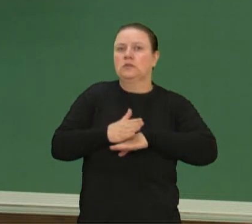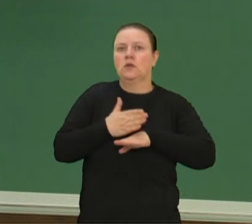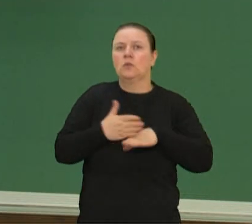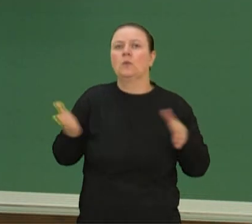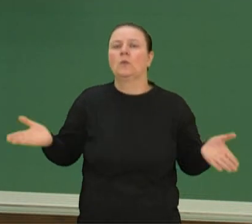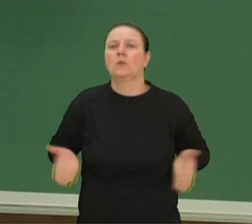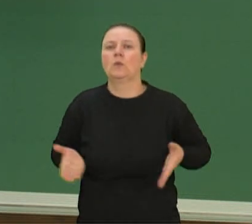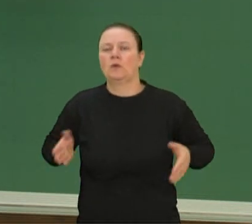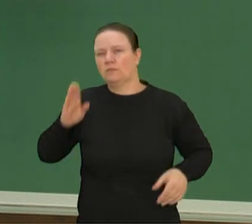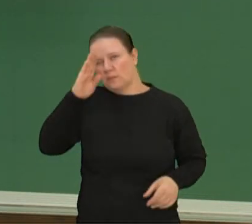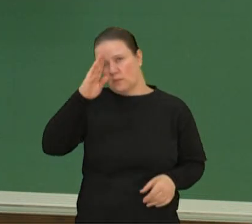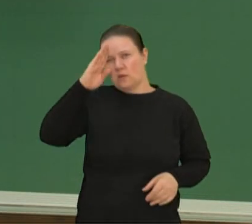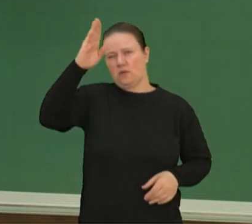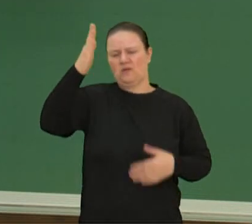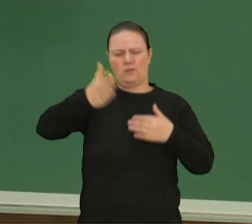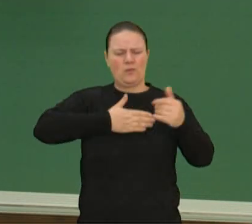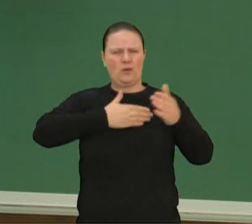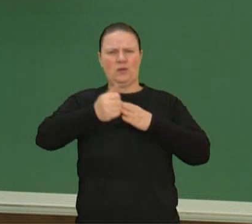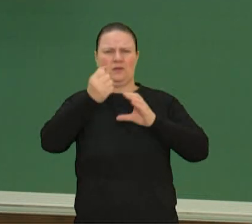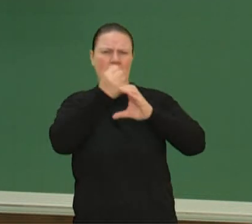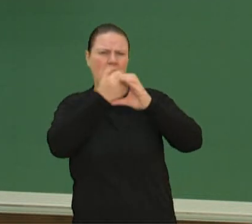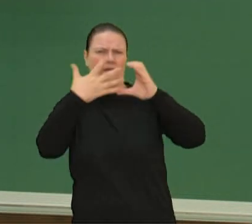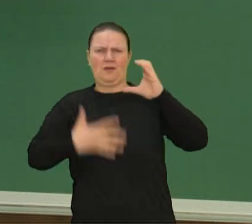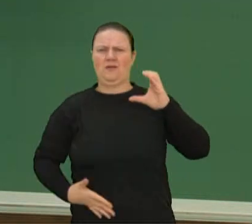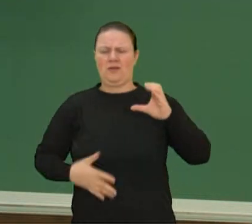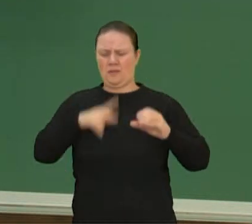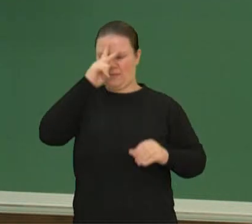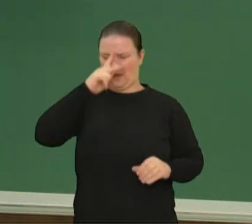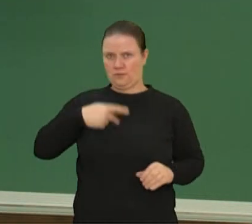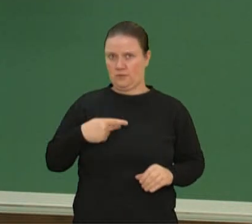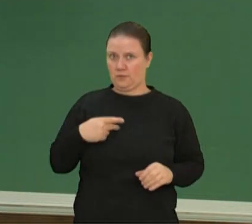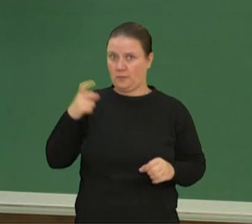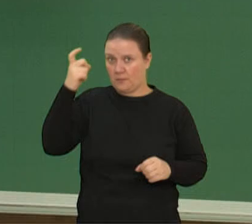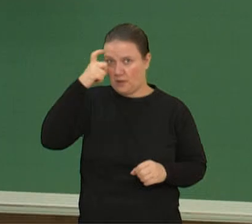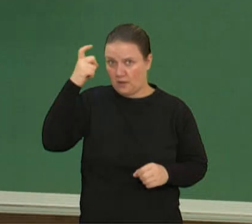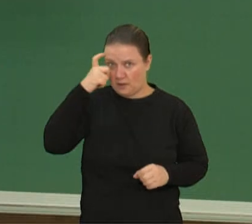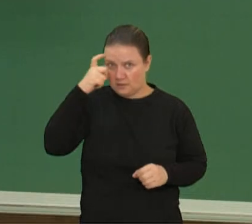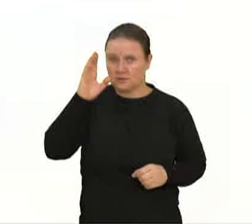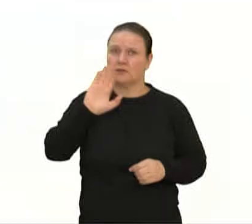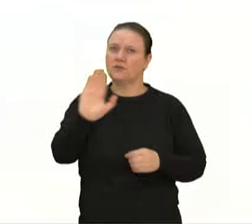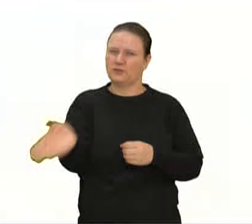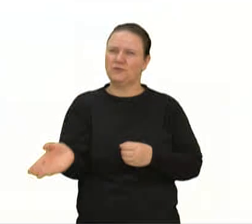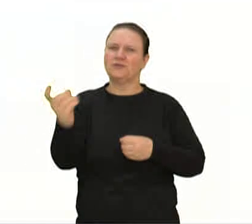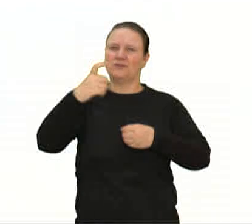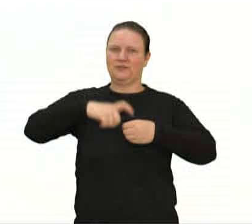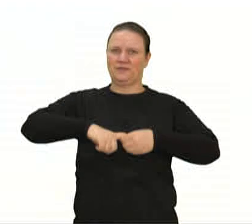priorizadas independentemente das características pessoais. Pensar e responder.